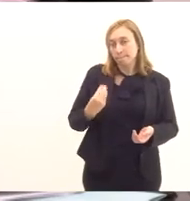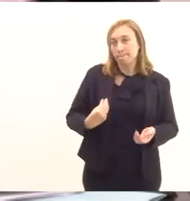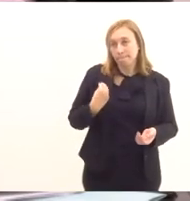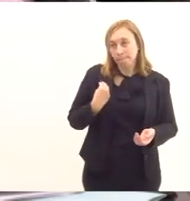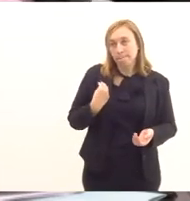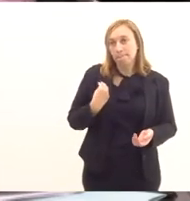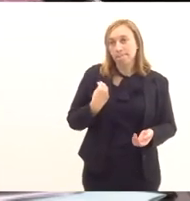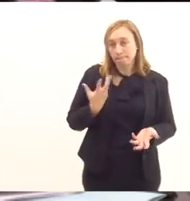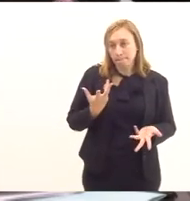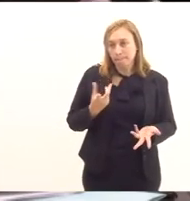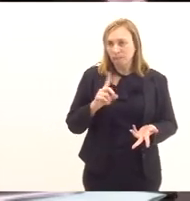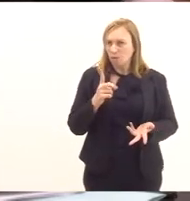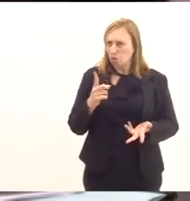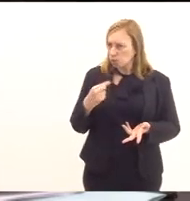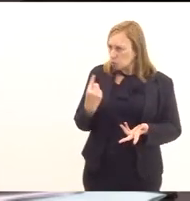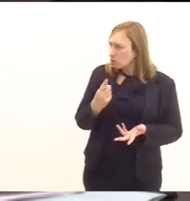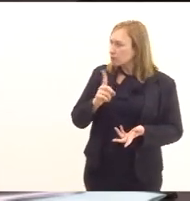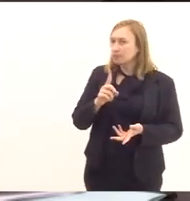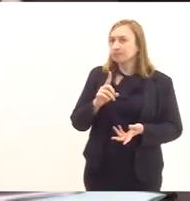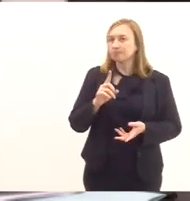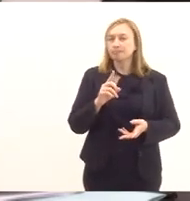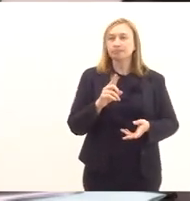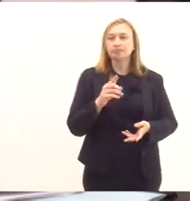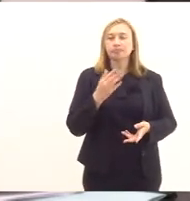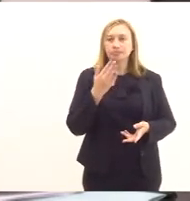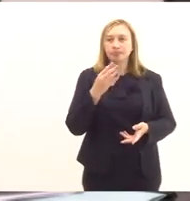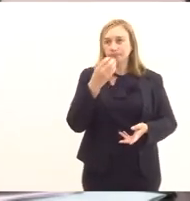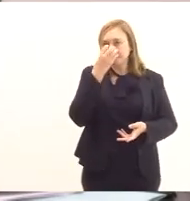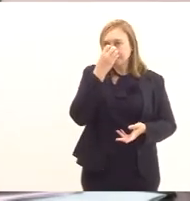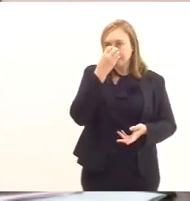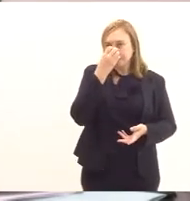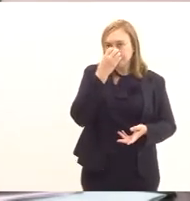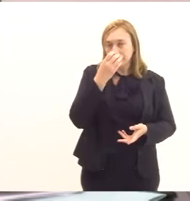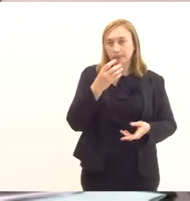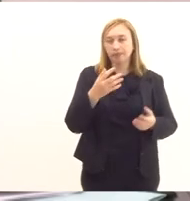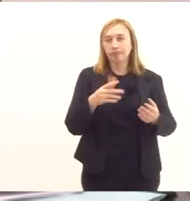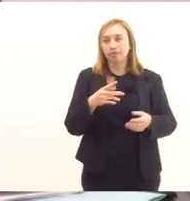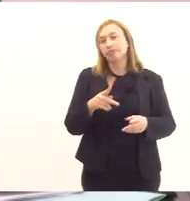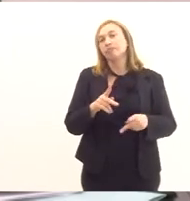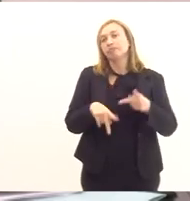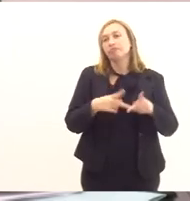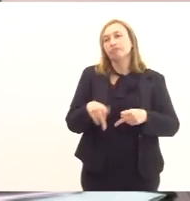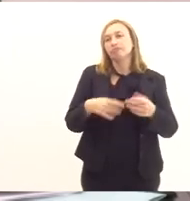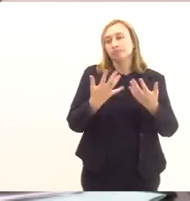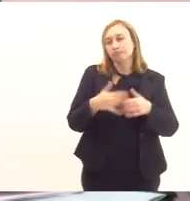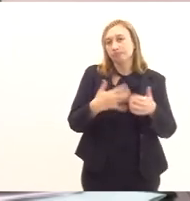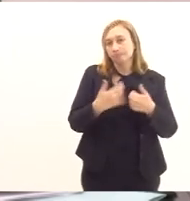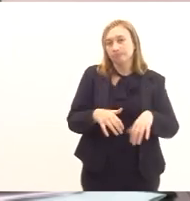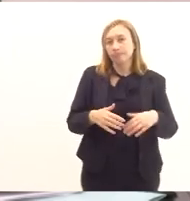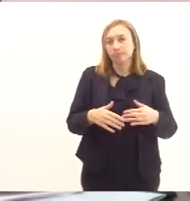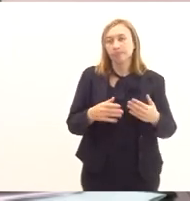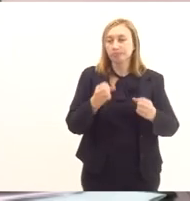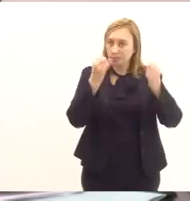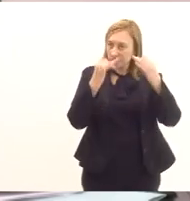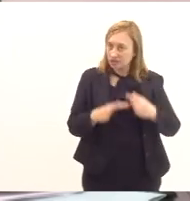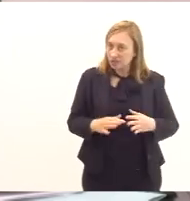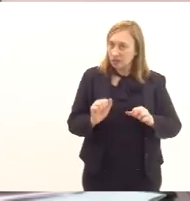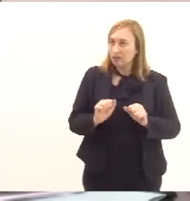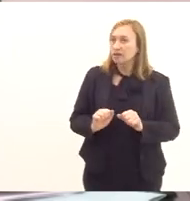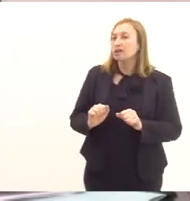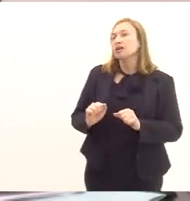ele tá debochando não só o Parlamento mas tá de boa é a cara do cidadão petropolitano que fique claro aqui para as representações de associações